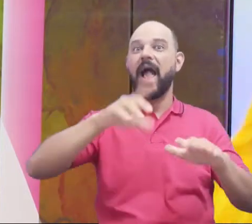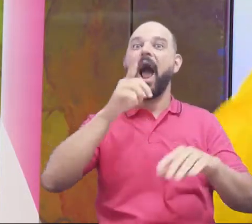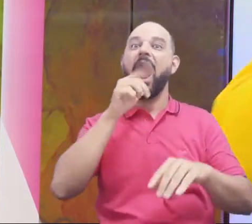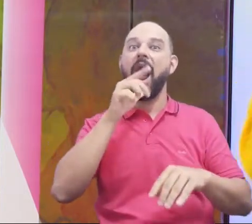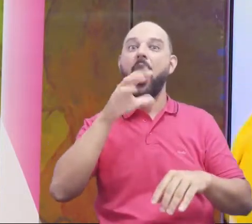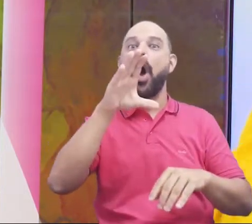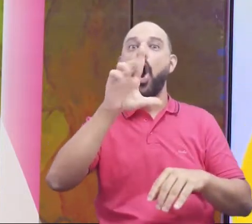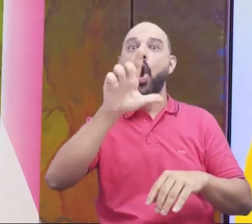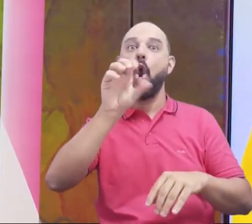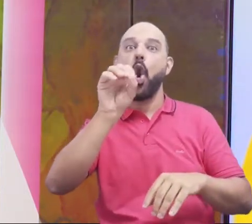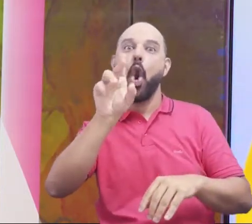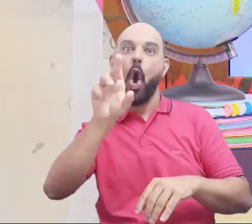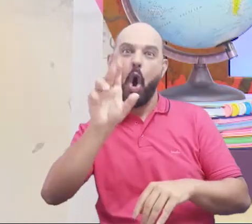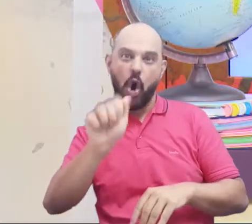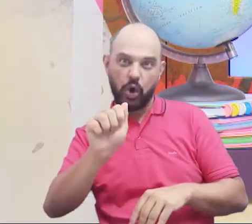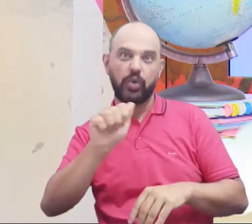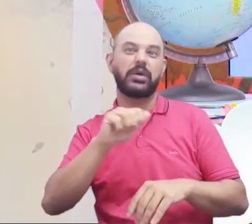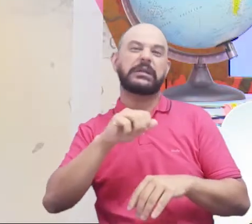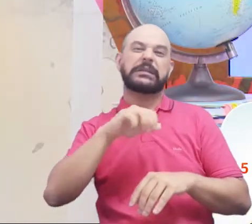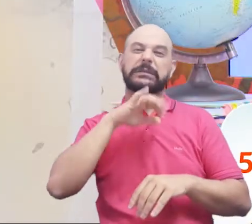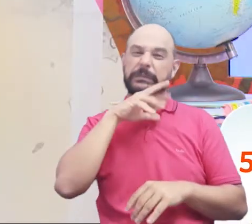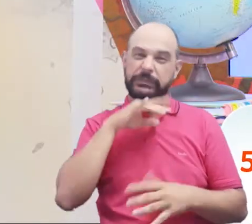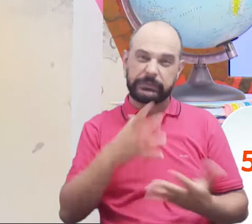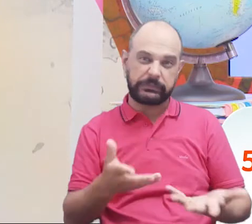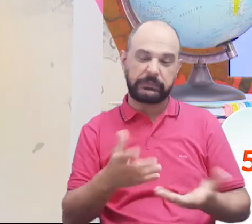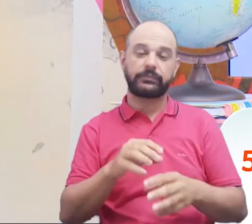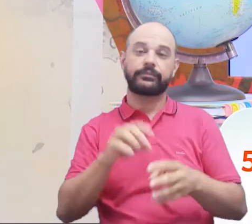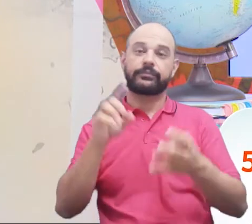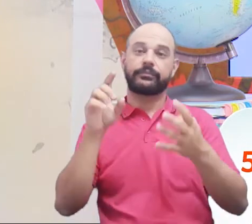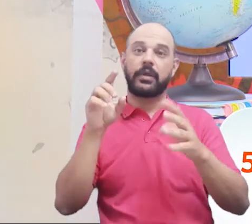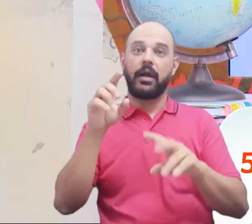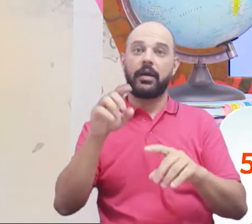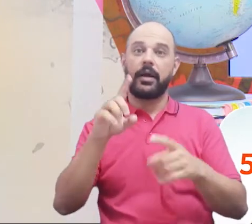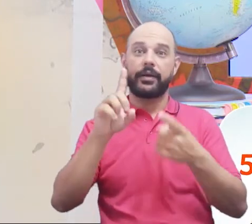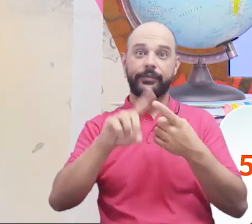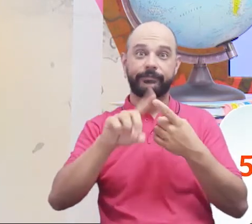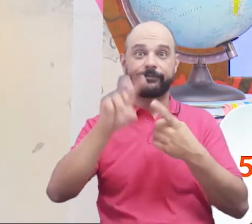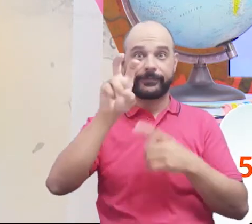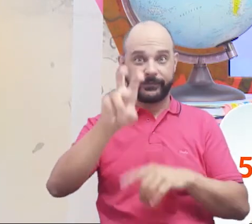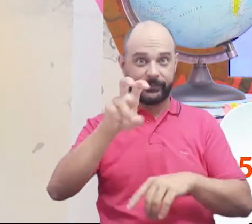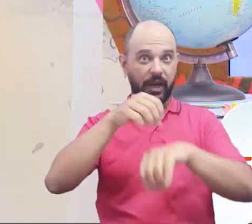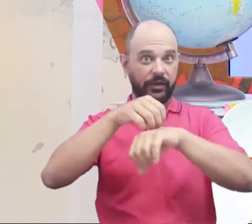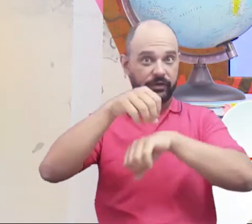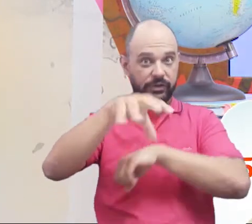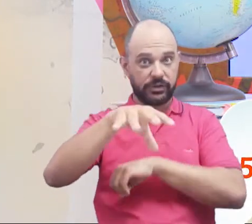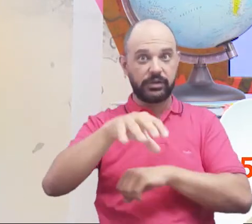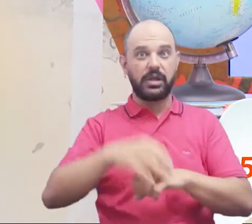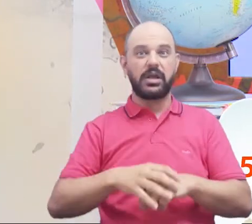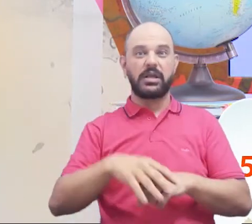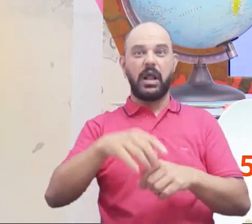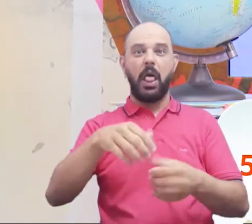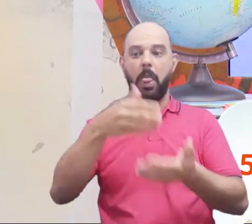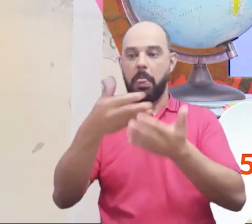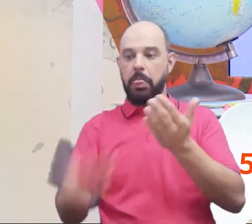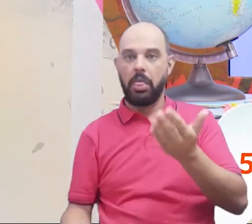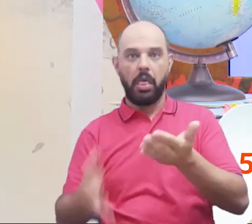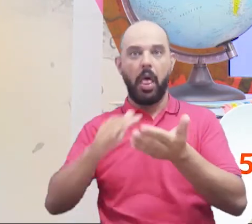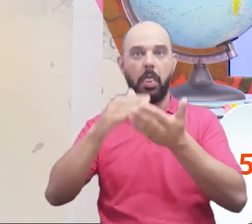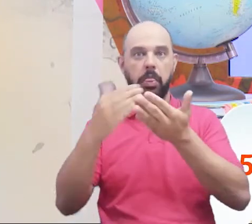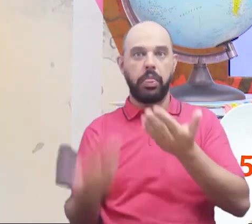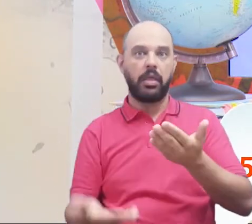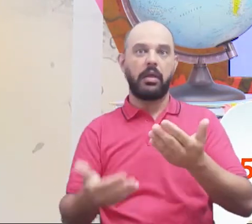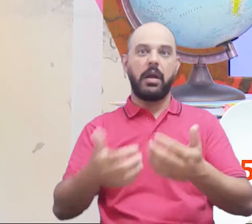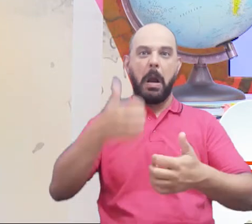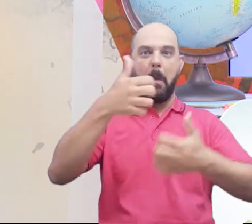os danos são ainda maiores. A nossa quinta dica é evite ficar derrubando ou batendo a sua peça.